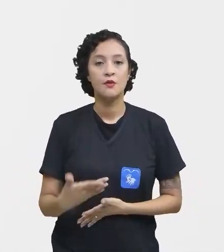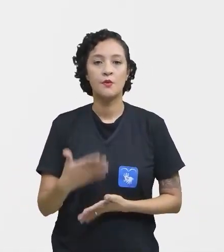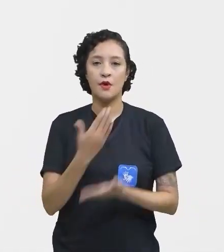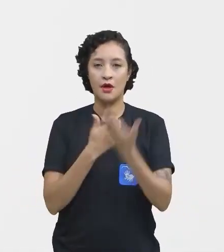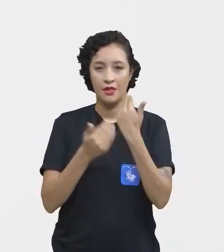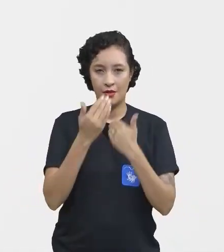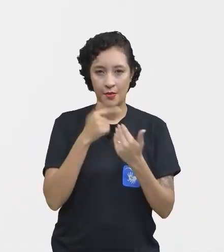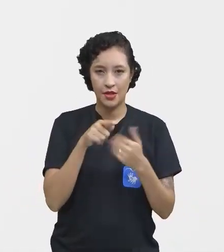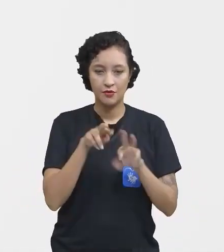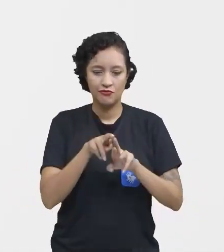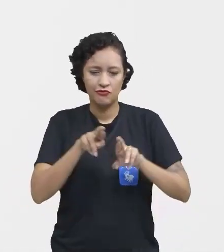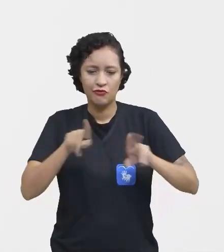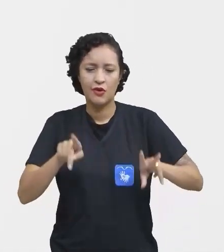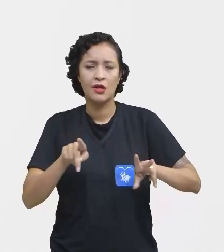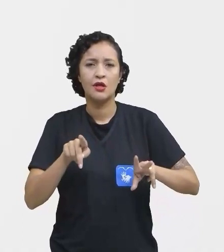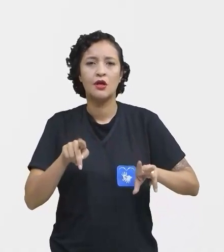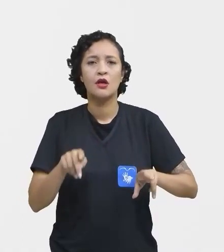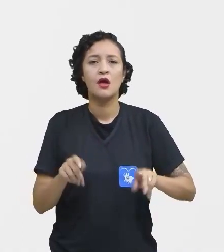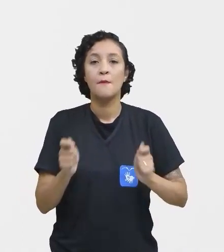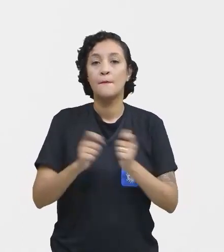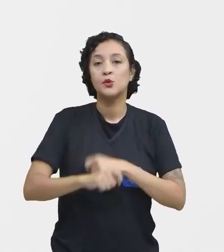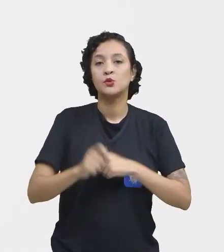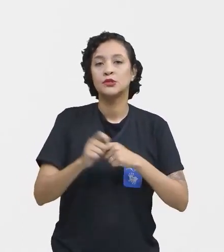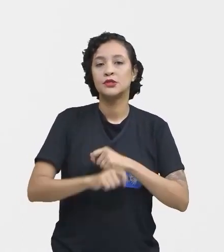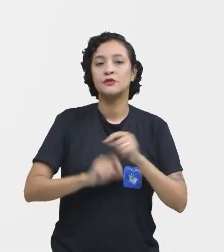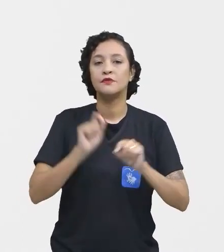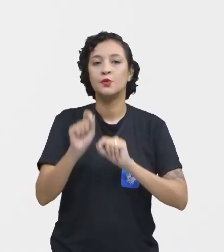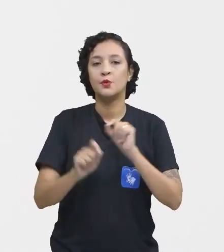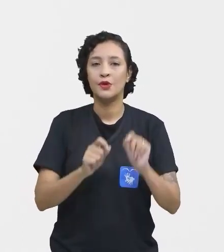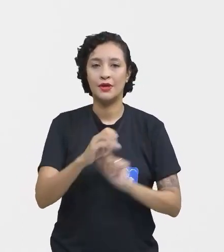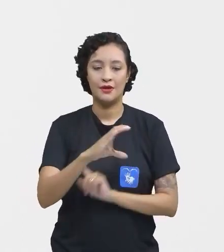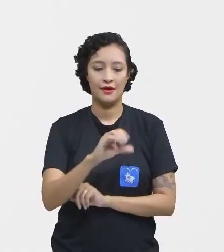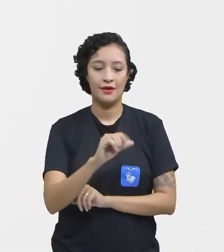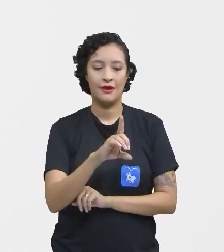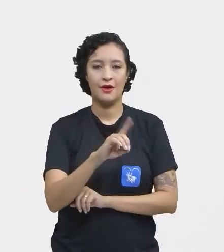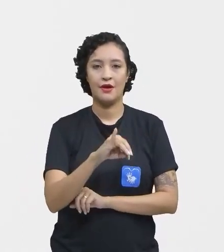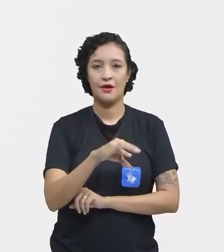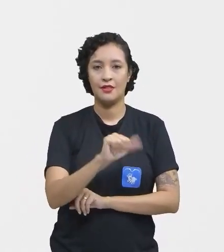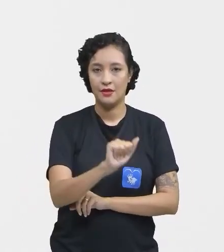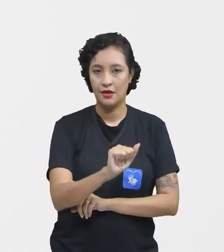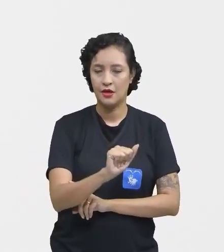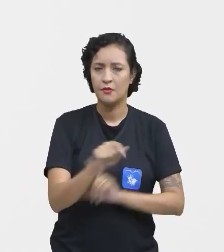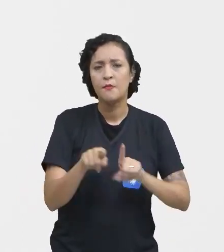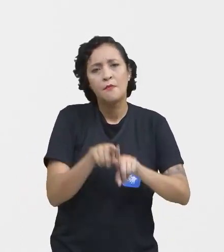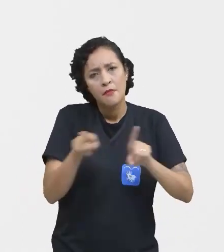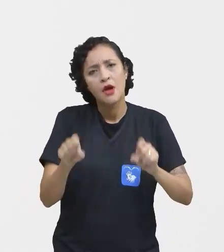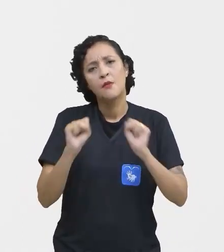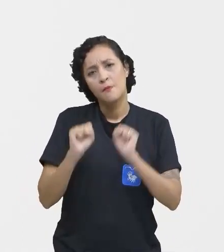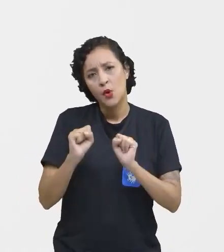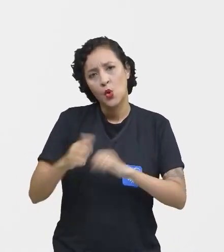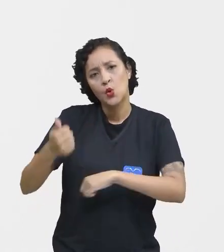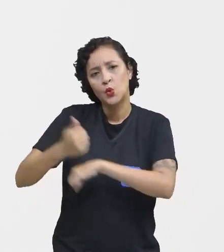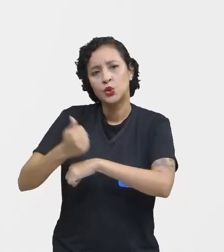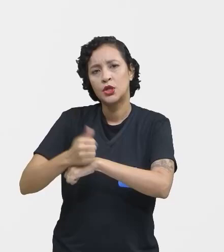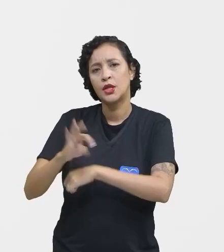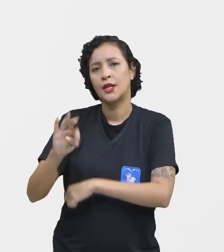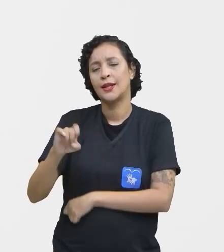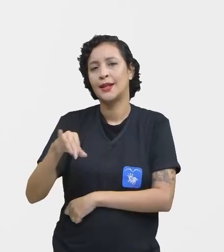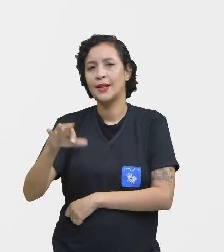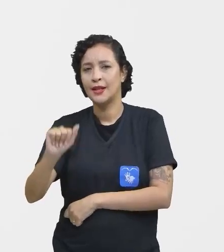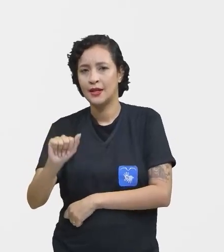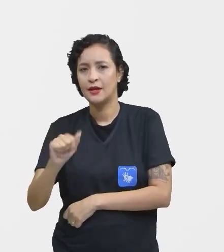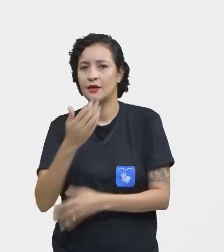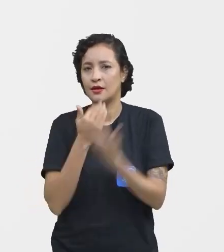diferentes, elas podem ser em cadeia, mas também podem ser em teia alimentar. A teia alimentar representa a